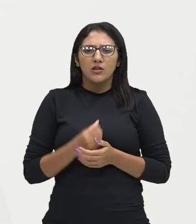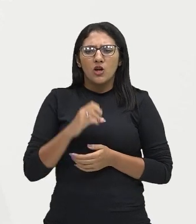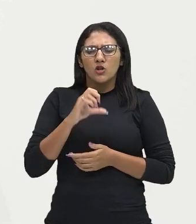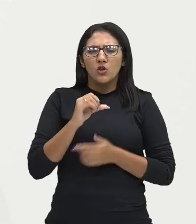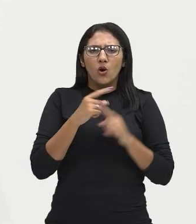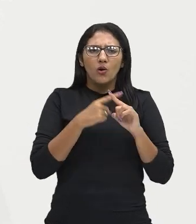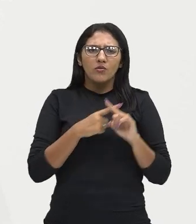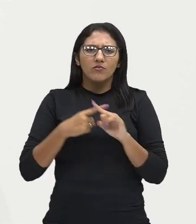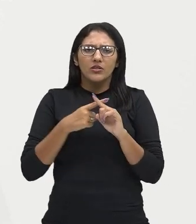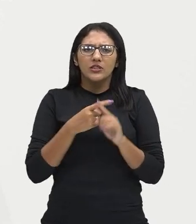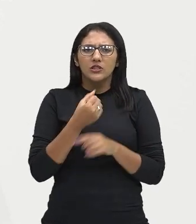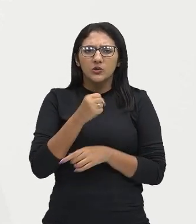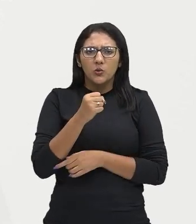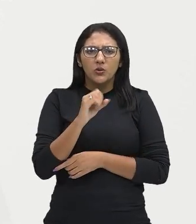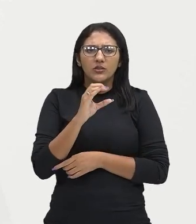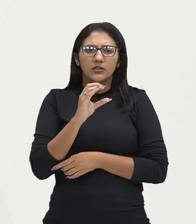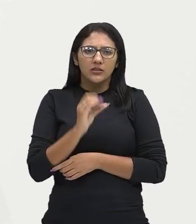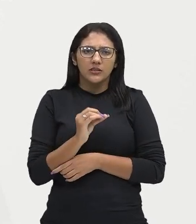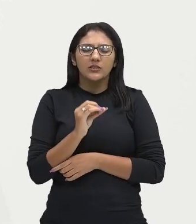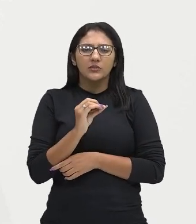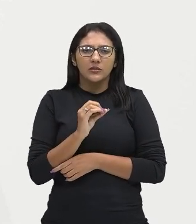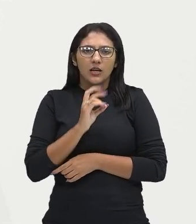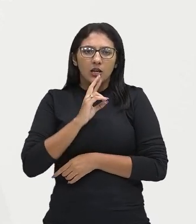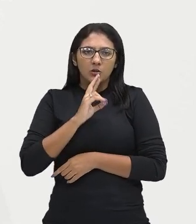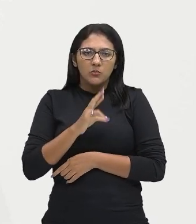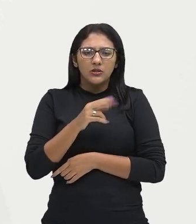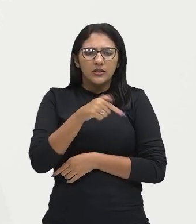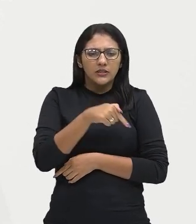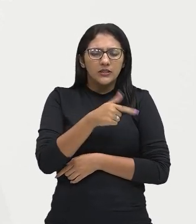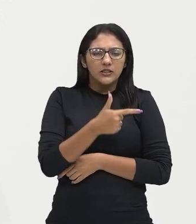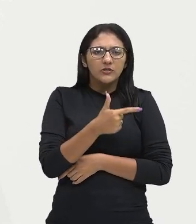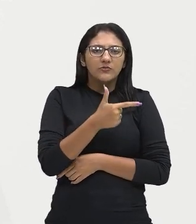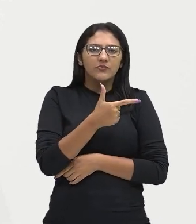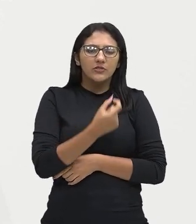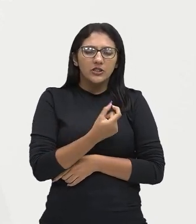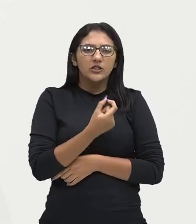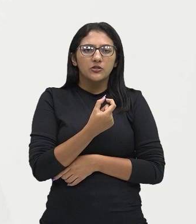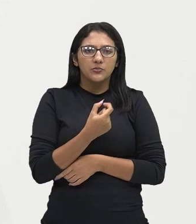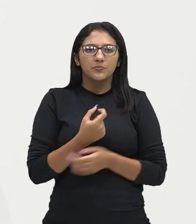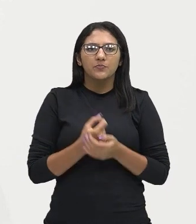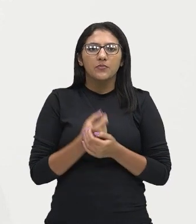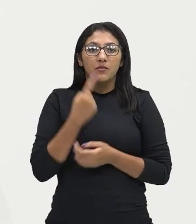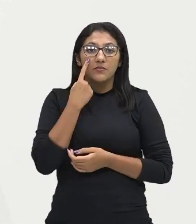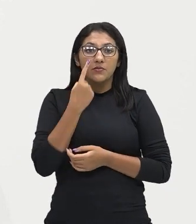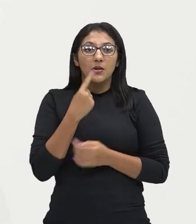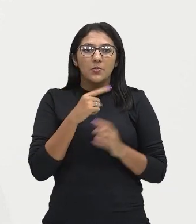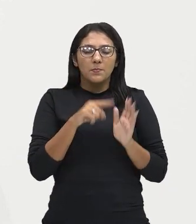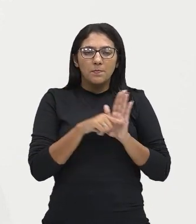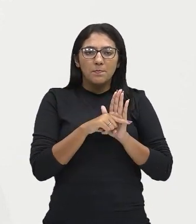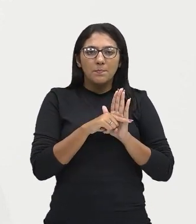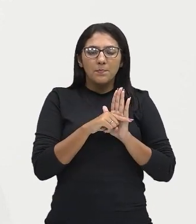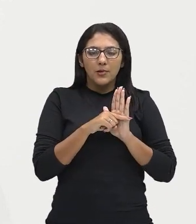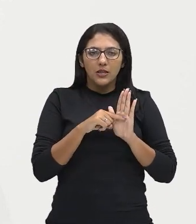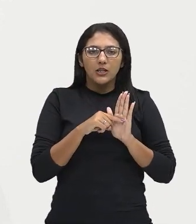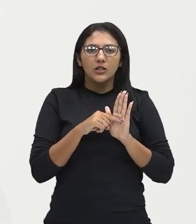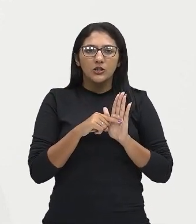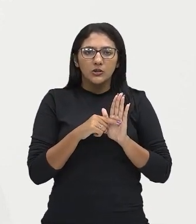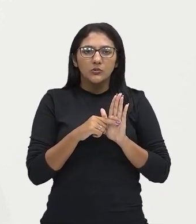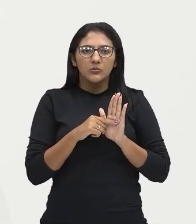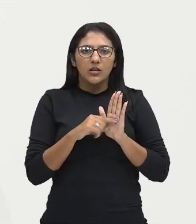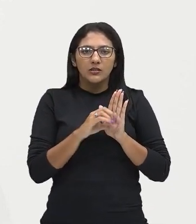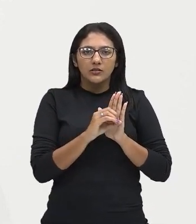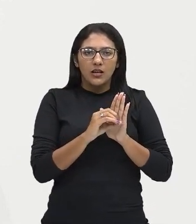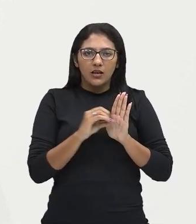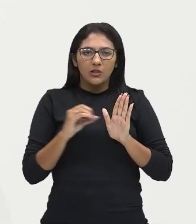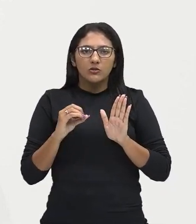80, nós vamos obter 720. Fazendo a subtração, fica com 8, 2 menos 2, que é 0, e